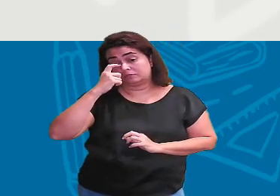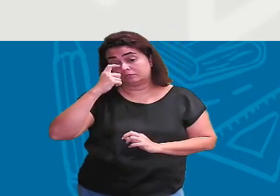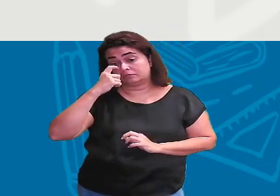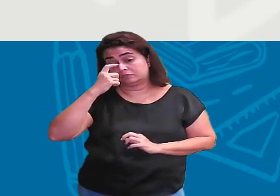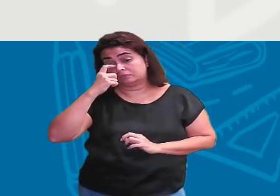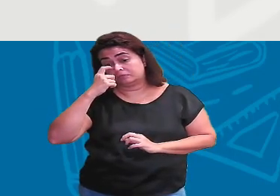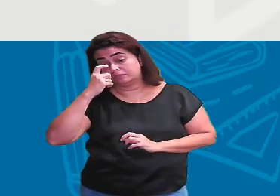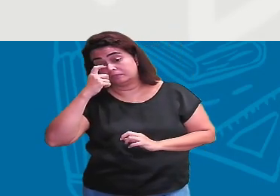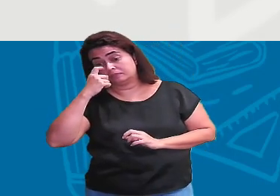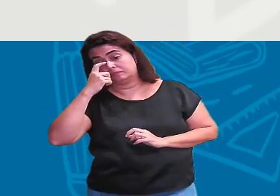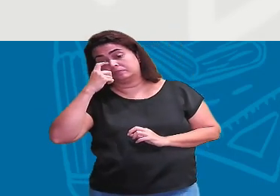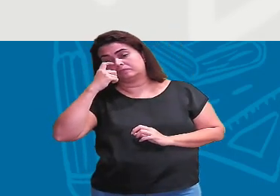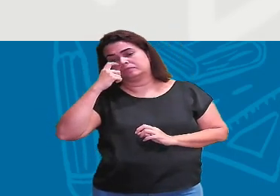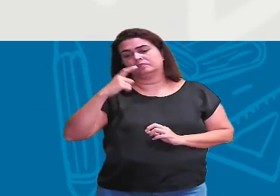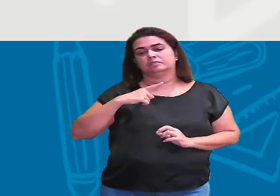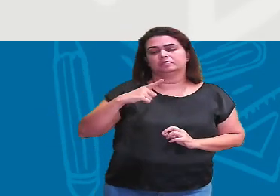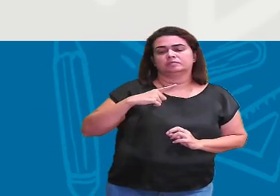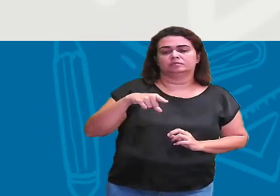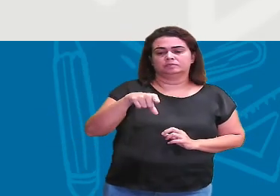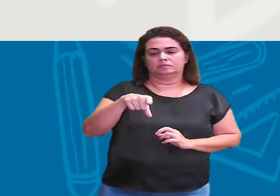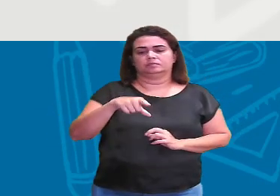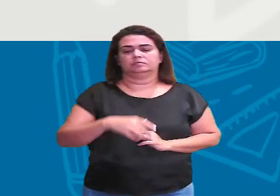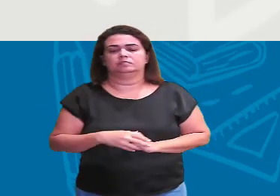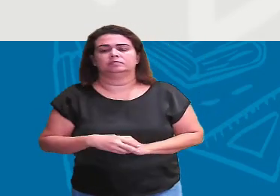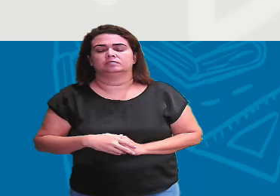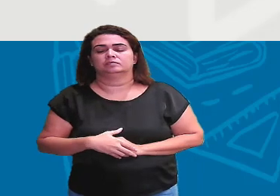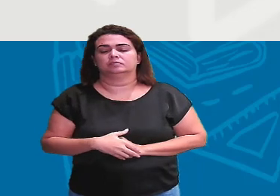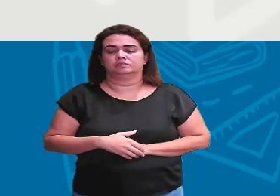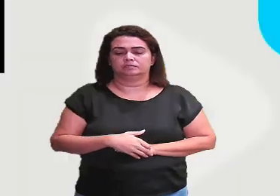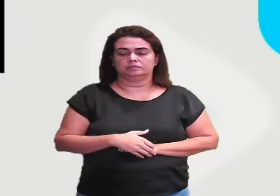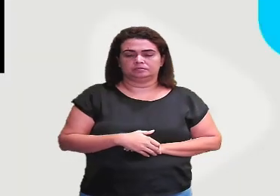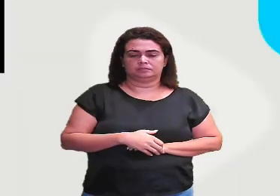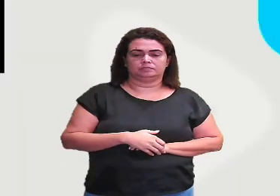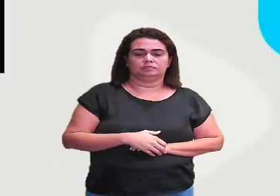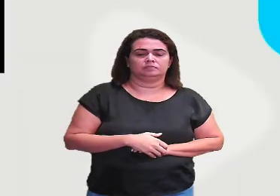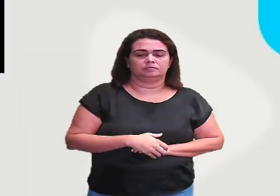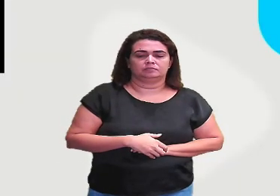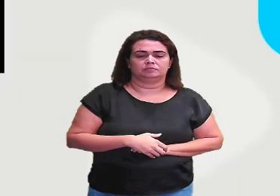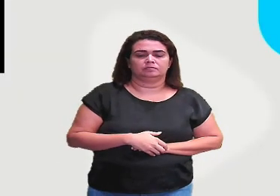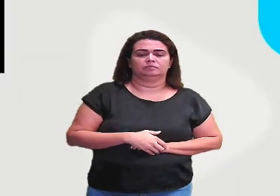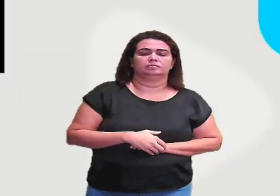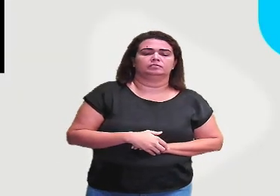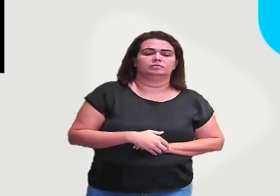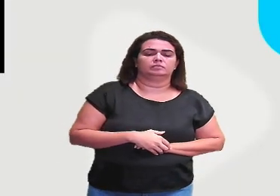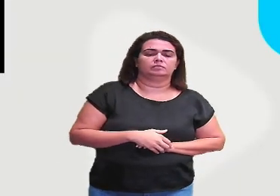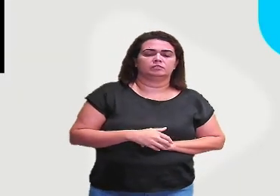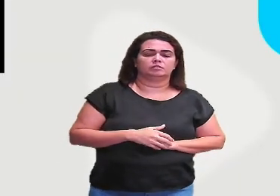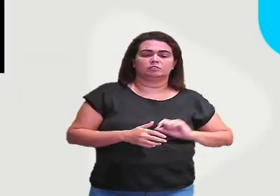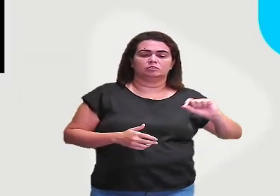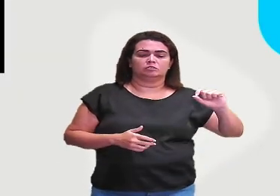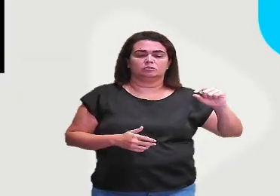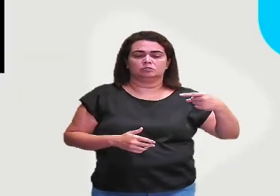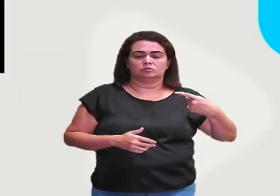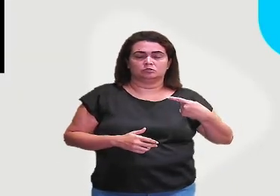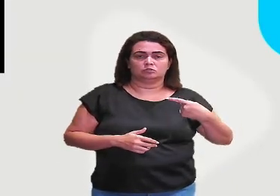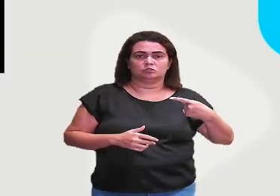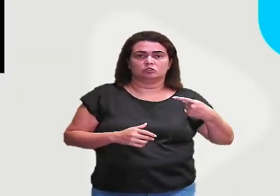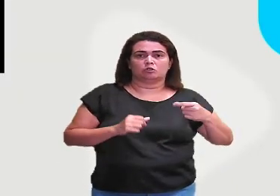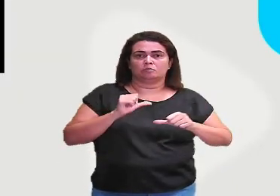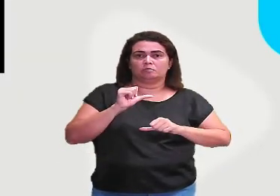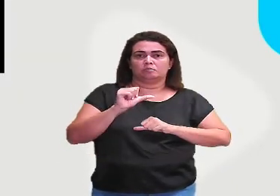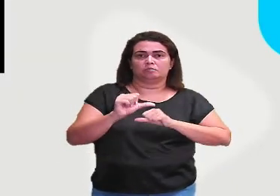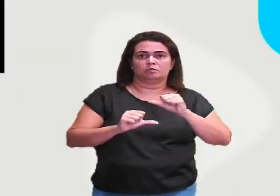de rotação lá em cima. E aí, em um momento, a incidência do Sol, ela vai estar se caminhando para o Trópico de